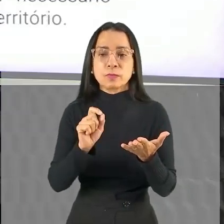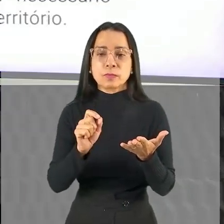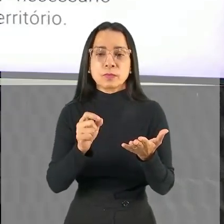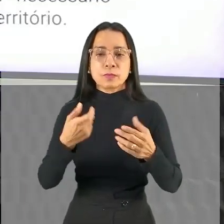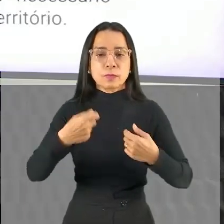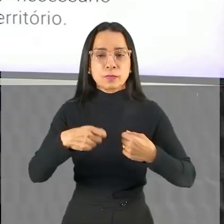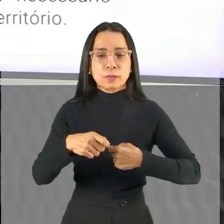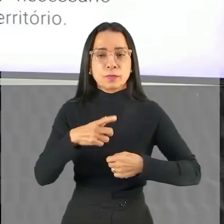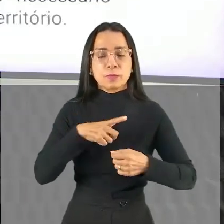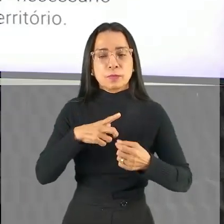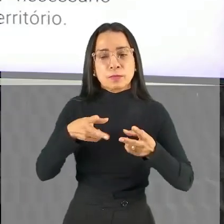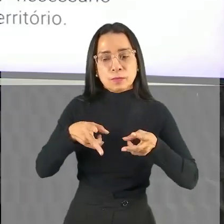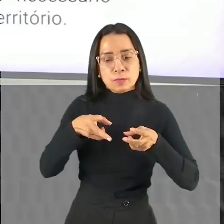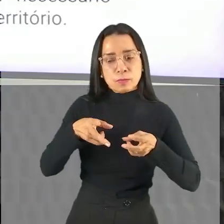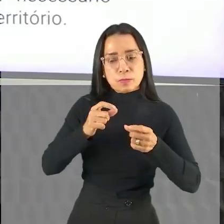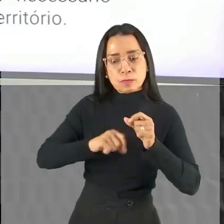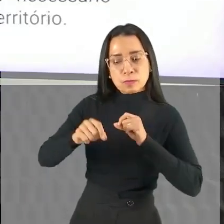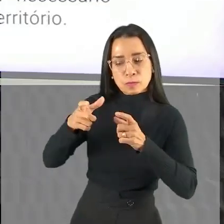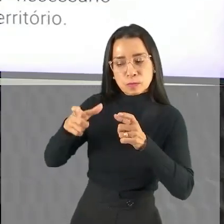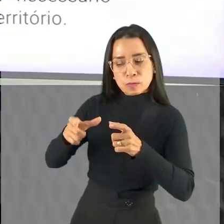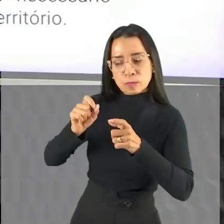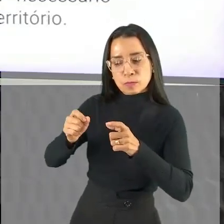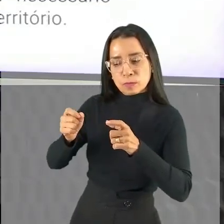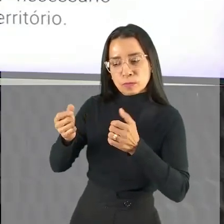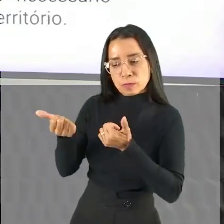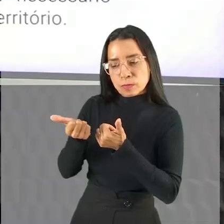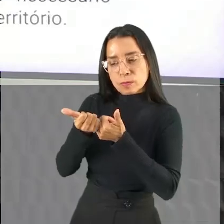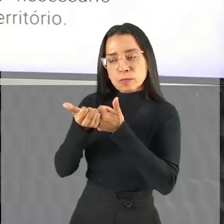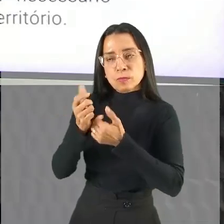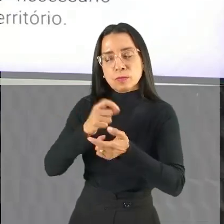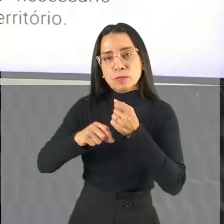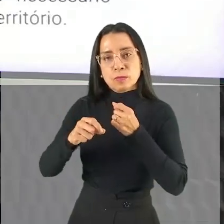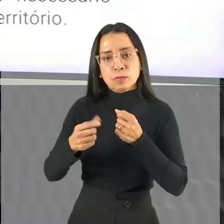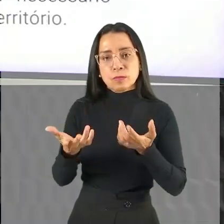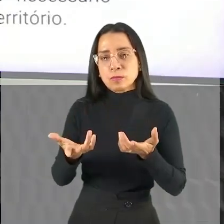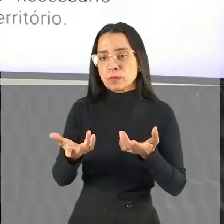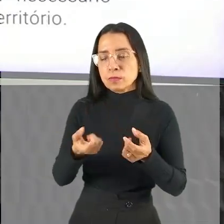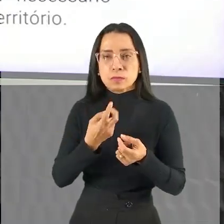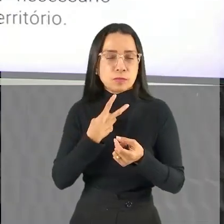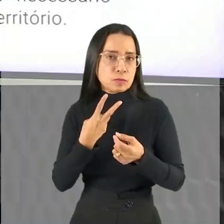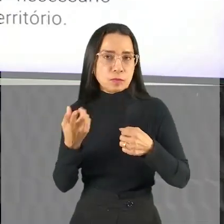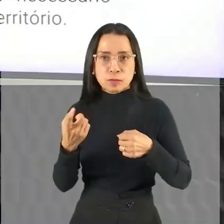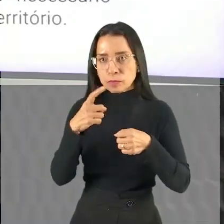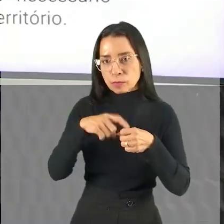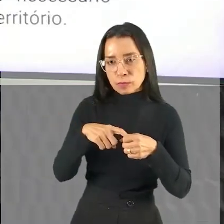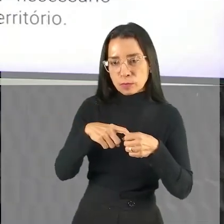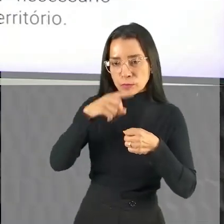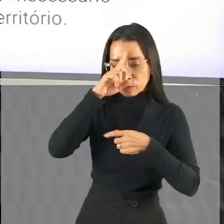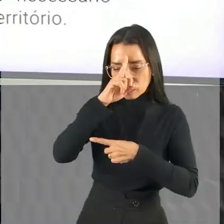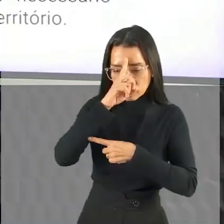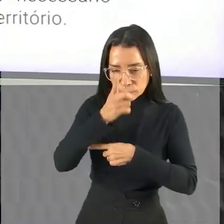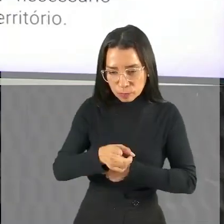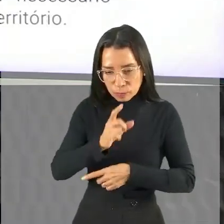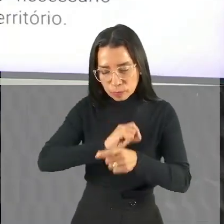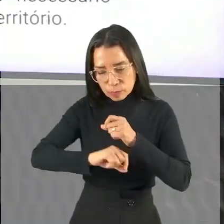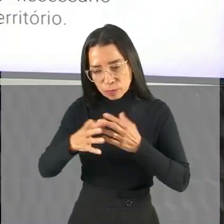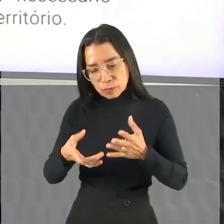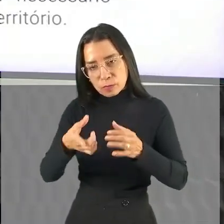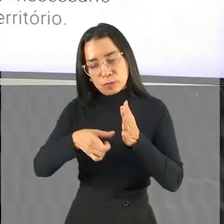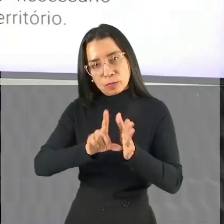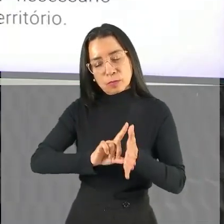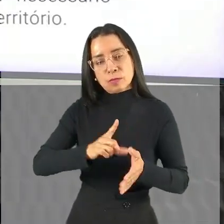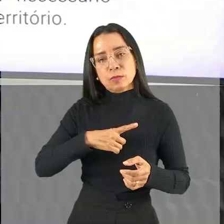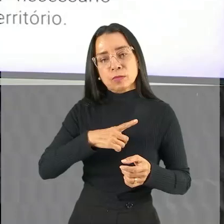ele precisava tirar de outro lugar para repor, porque não dava mais para voltar e ter aquele domínio que ele havia anteriormente